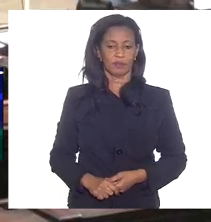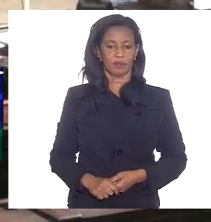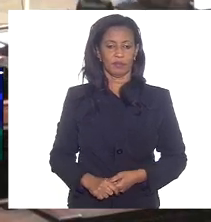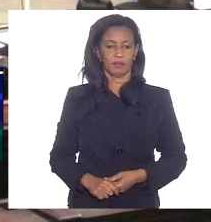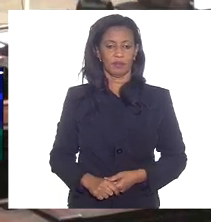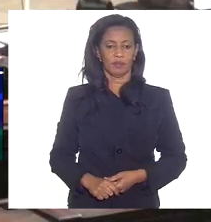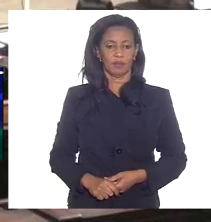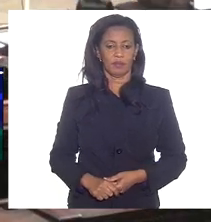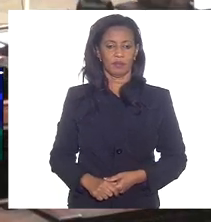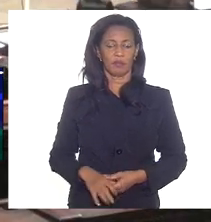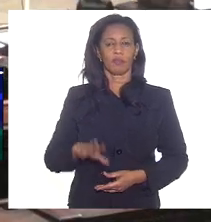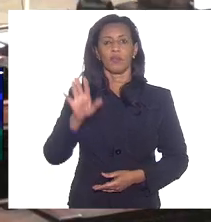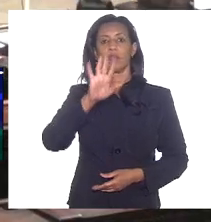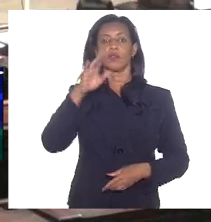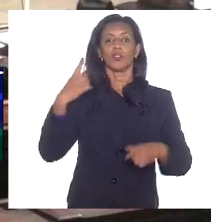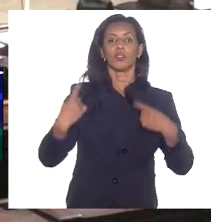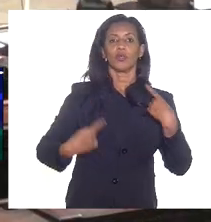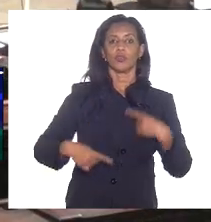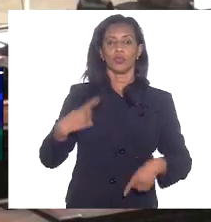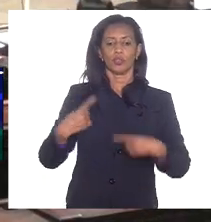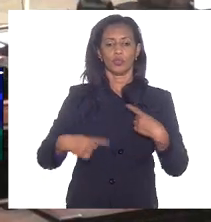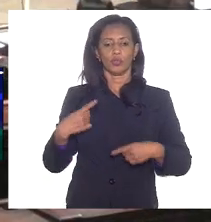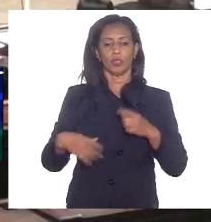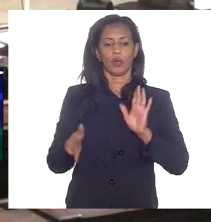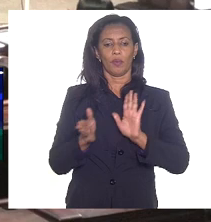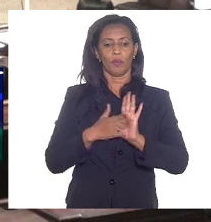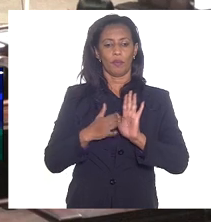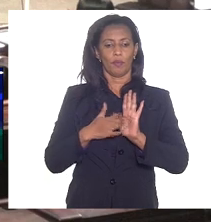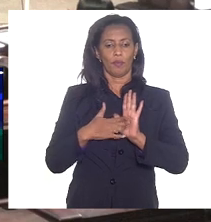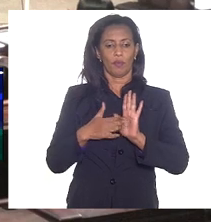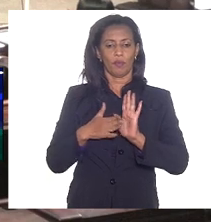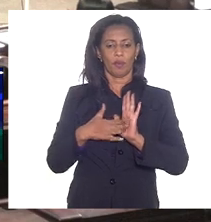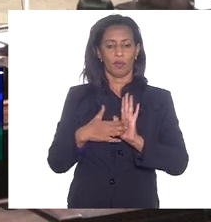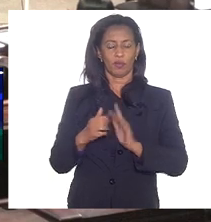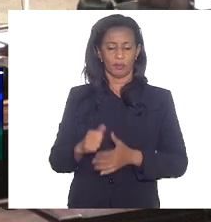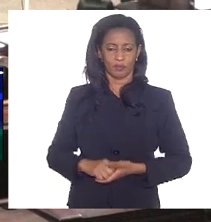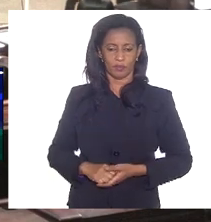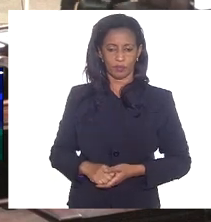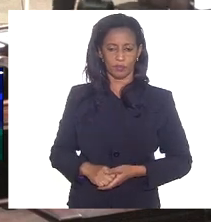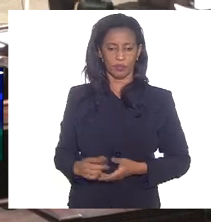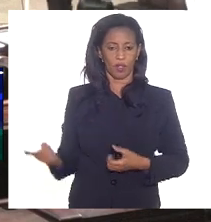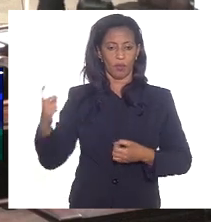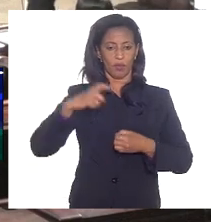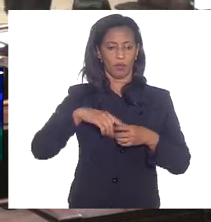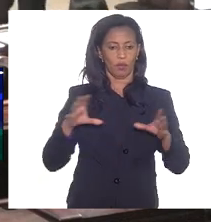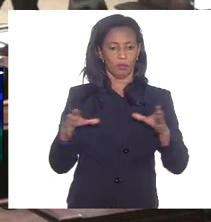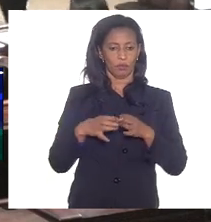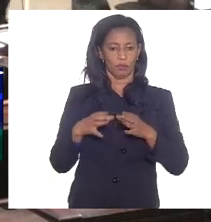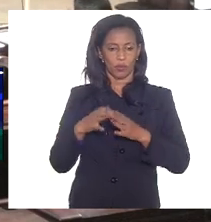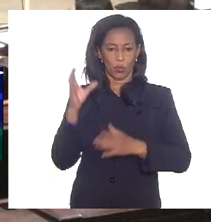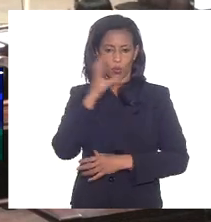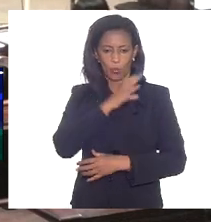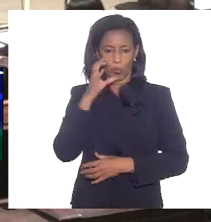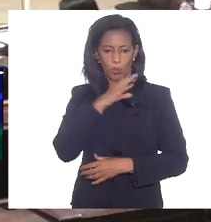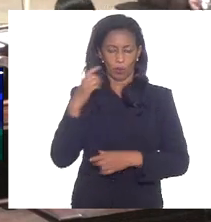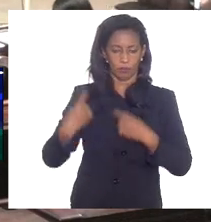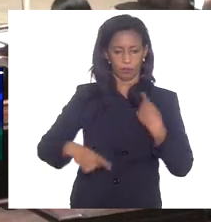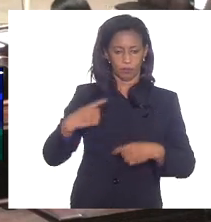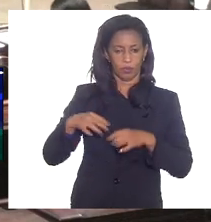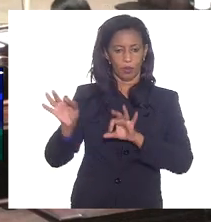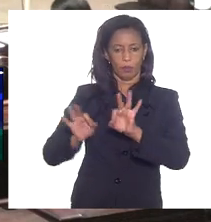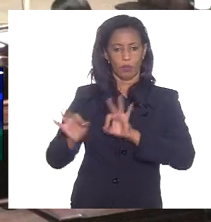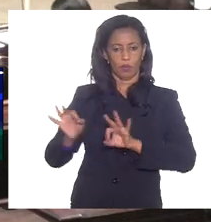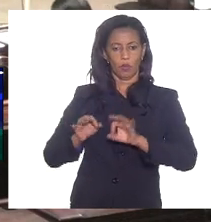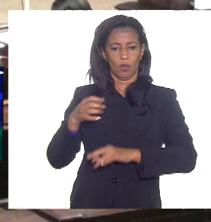Não havendo quem queira discutir, encerra a discussão. A presente proposta recebeu 7 emendas e retorna às comissões. Anuncio em regime de urgência e discussão o único projeto de